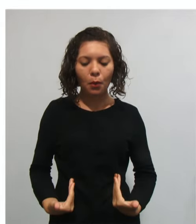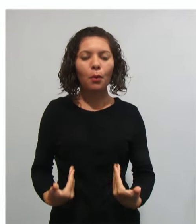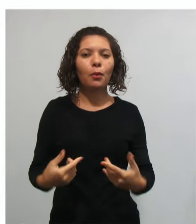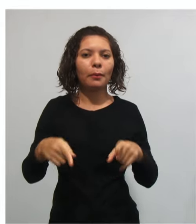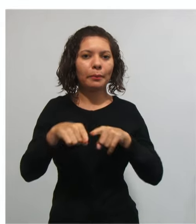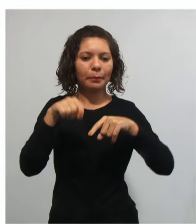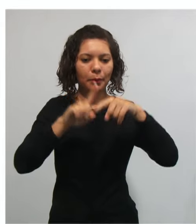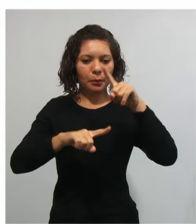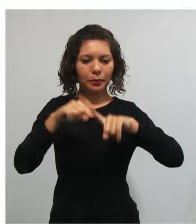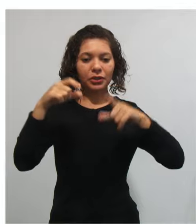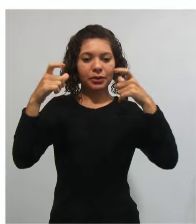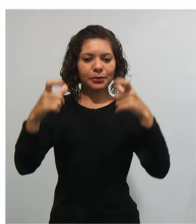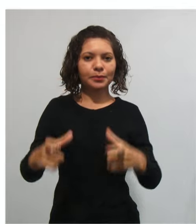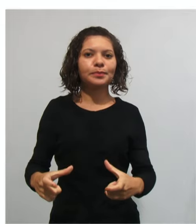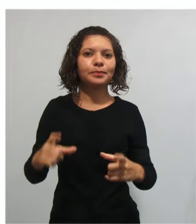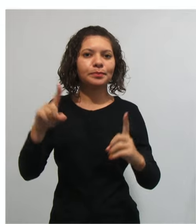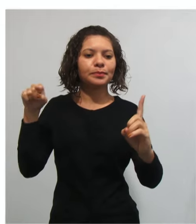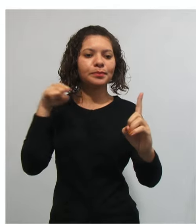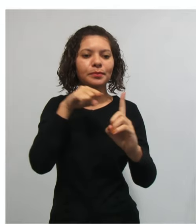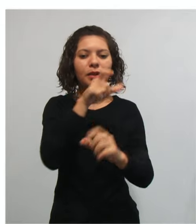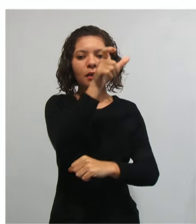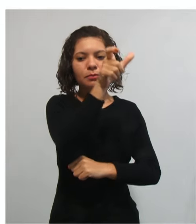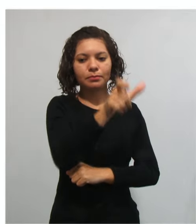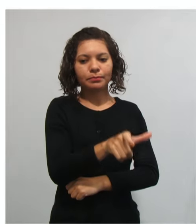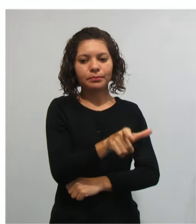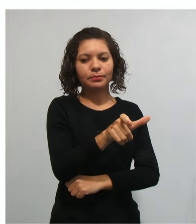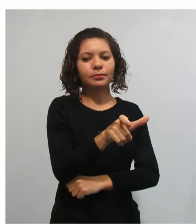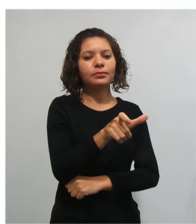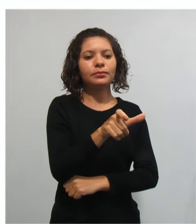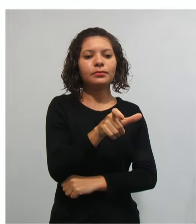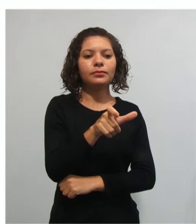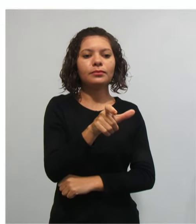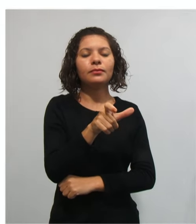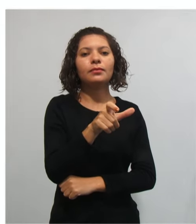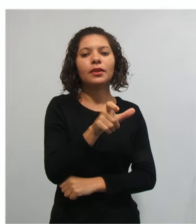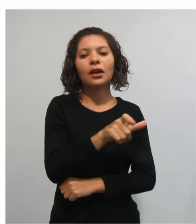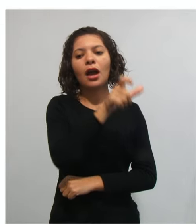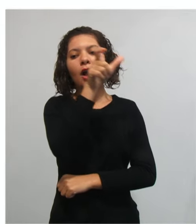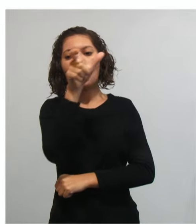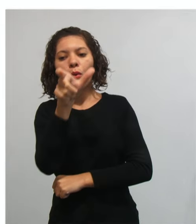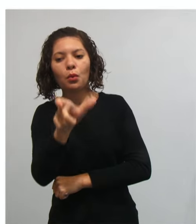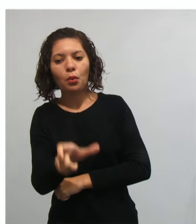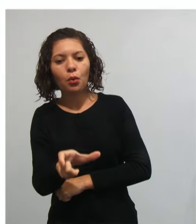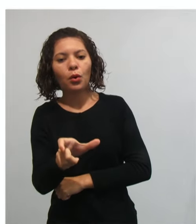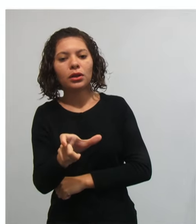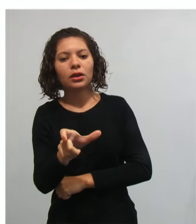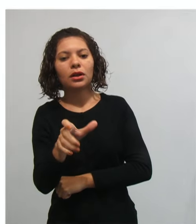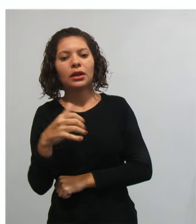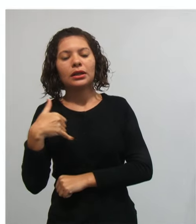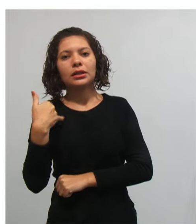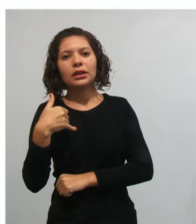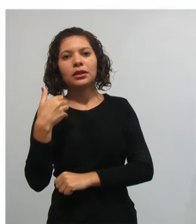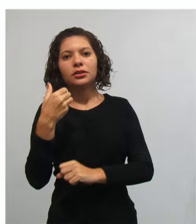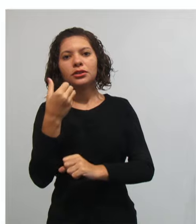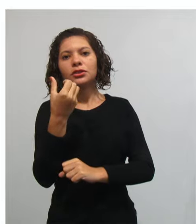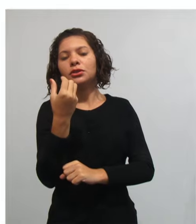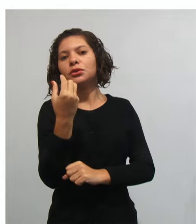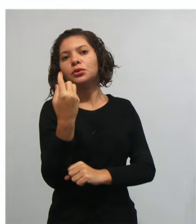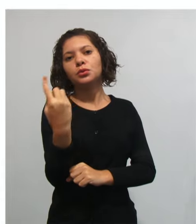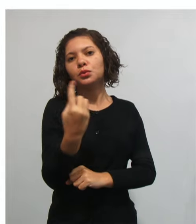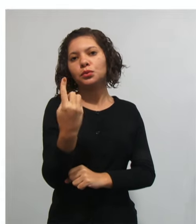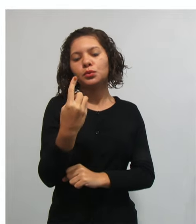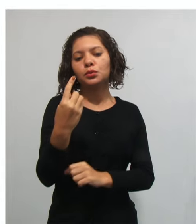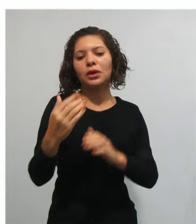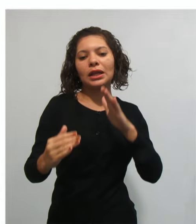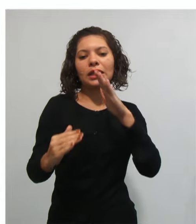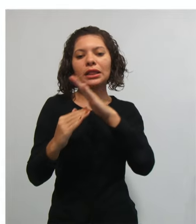com objetos do ambiente Este é o objetivo para esta faixa etária já para a faixa etária maior que a partir de 1 ano